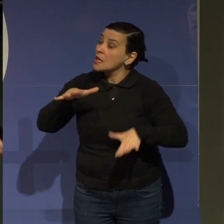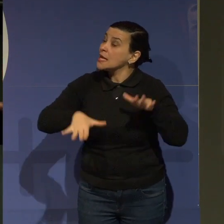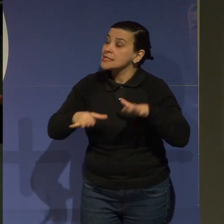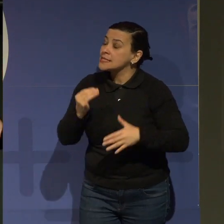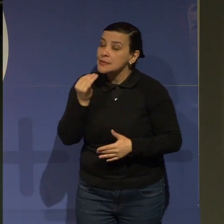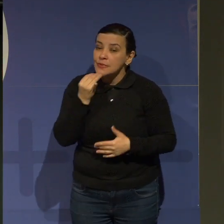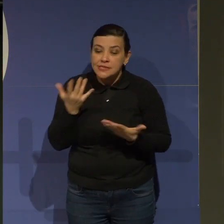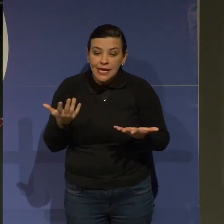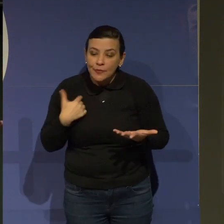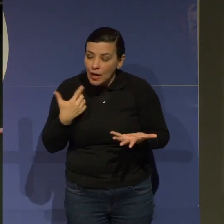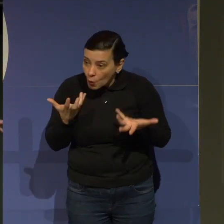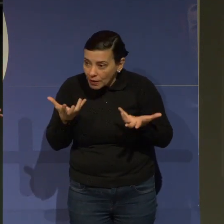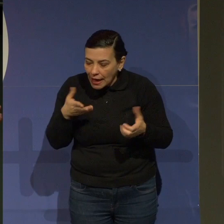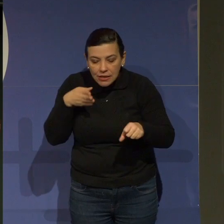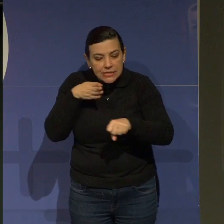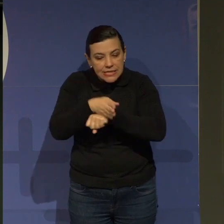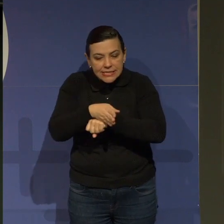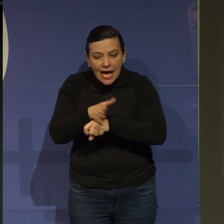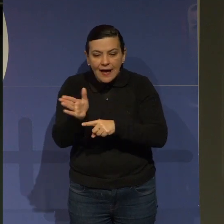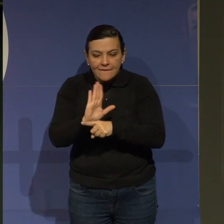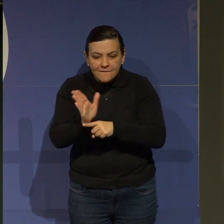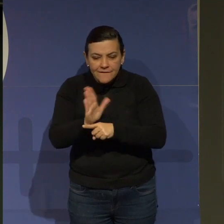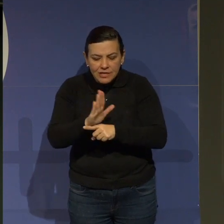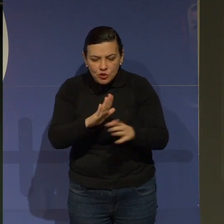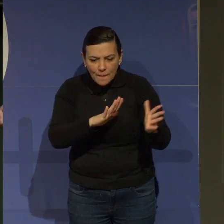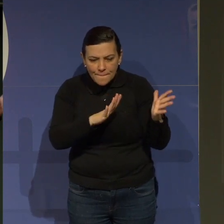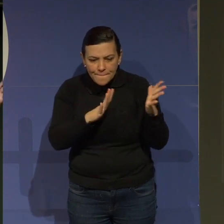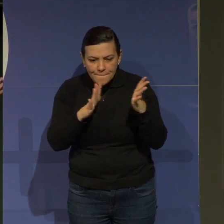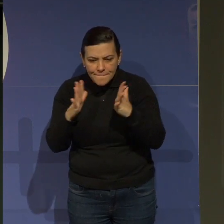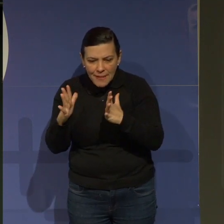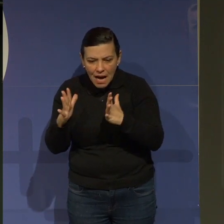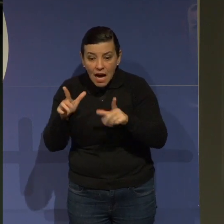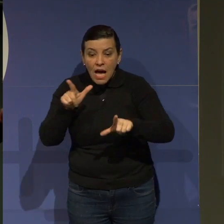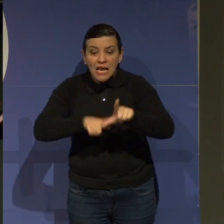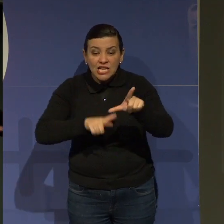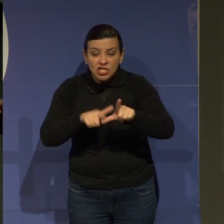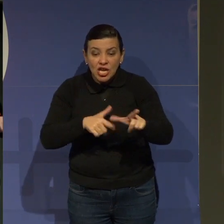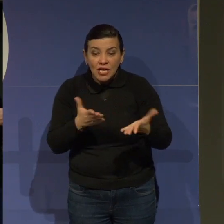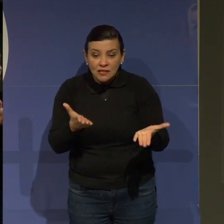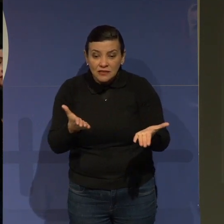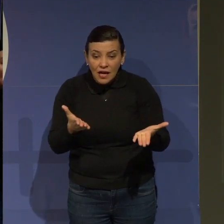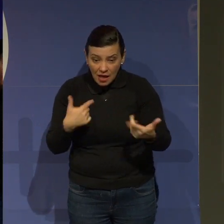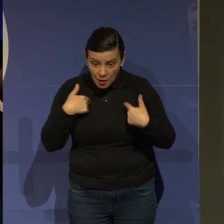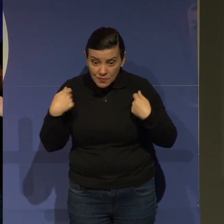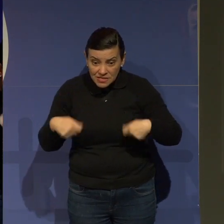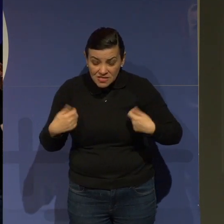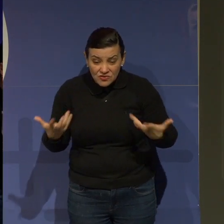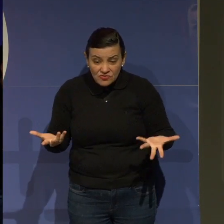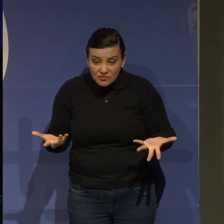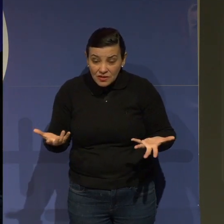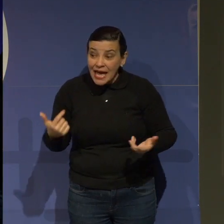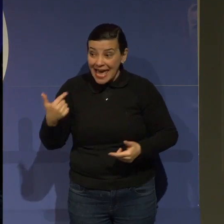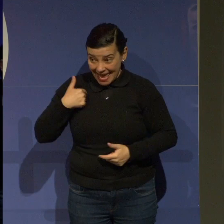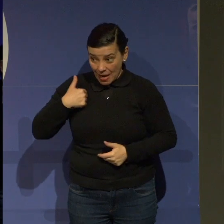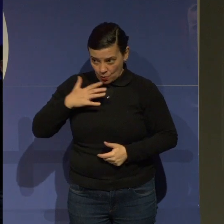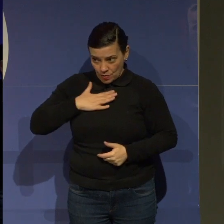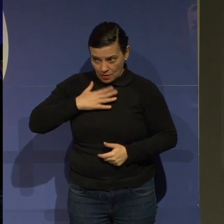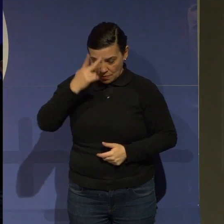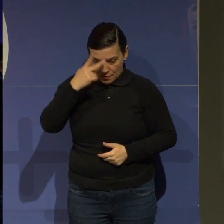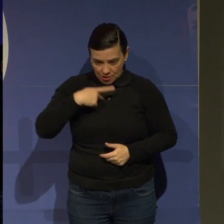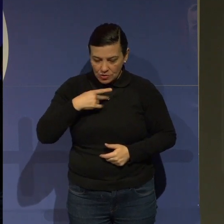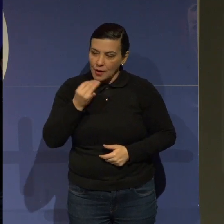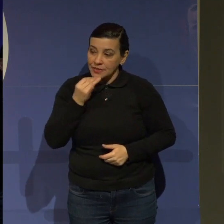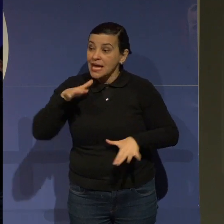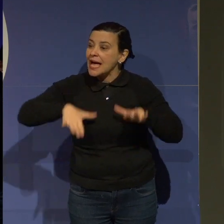não pode ver o vídeo, e ela precisa da legenda. Eu, por exemplo, muitas vezes, estou no